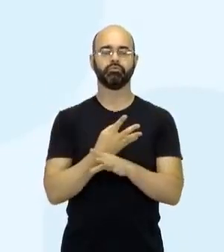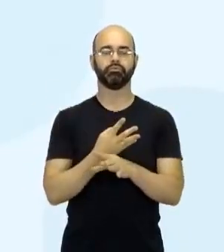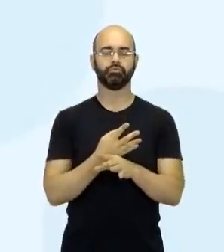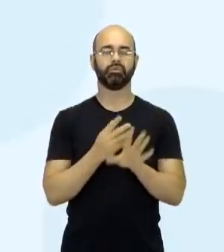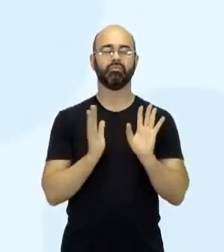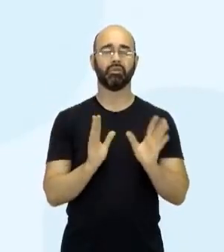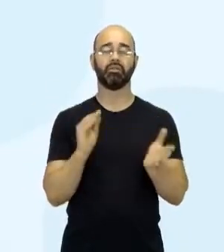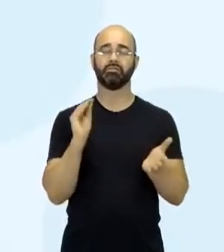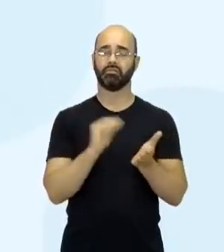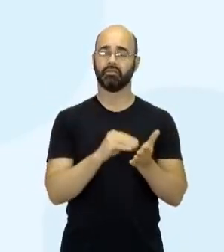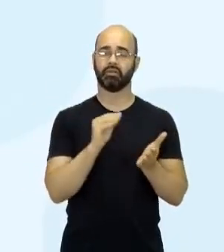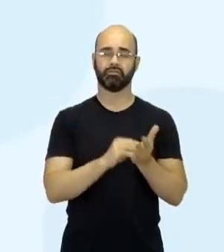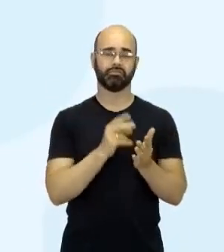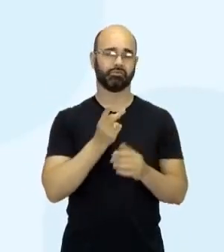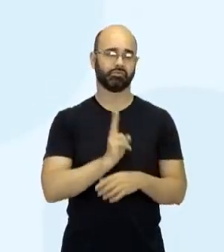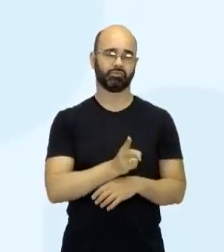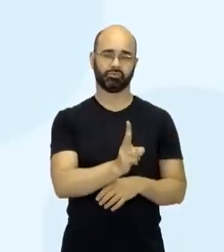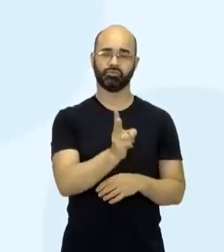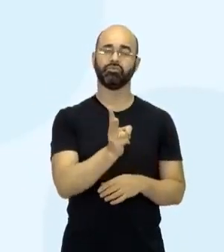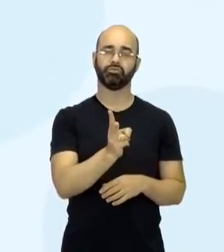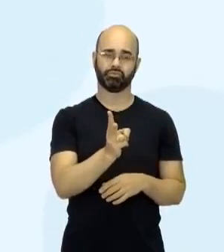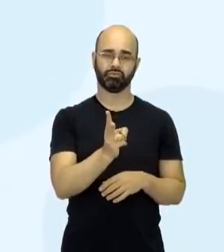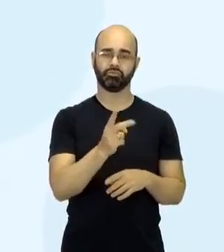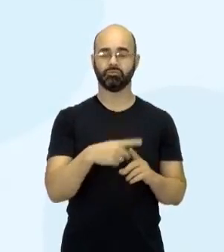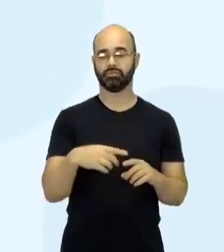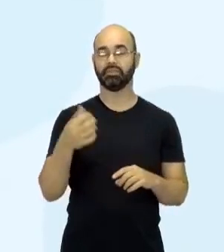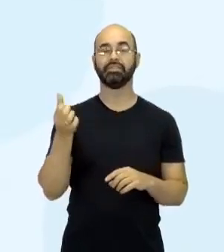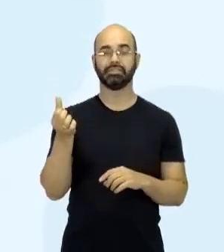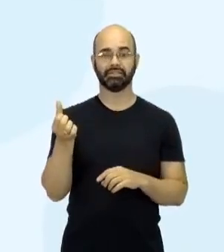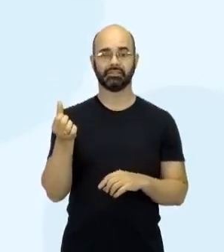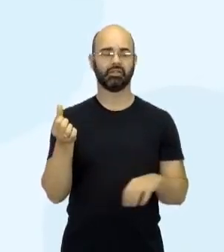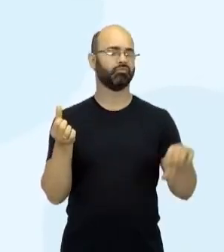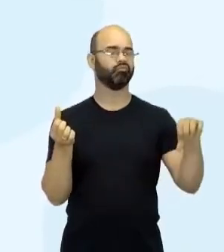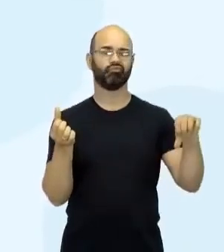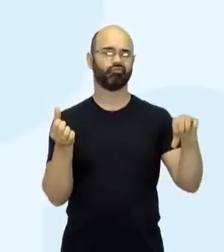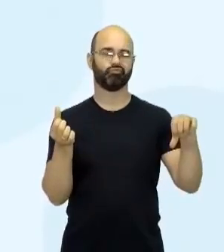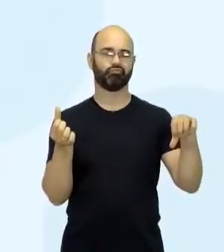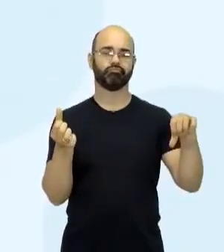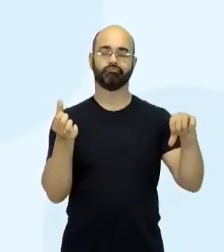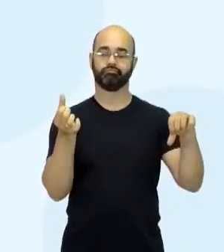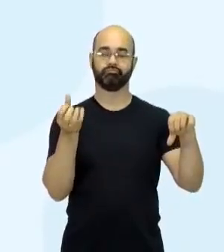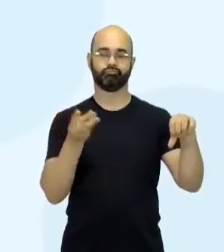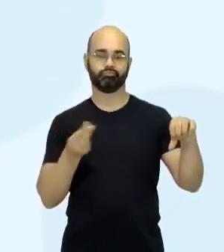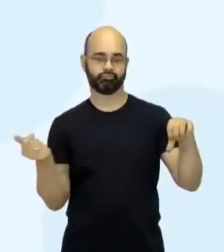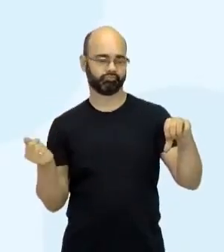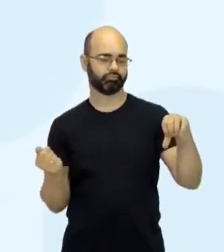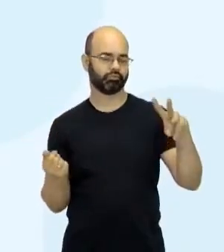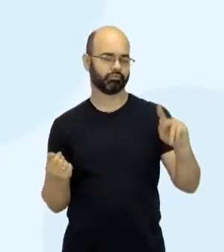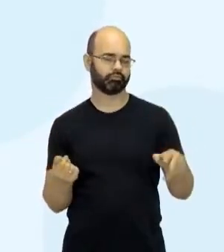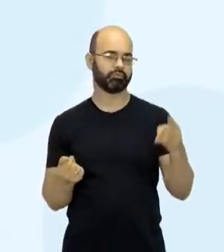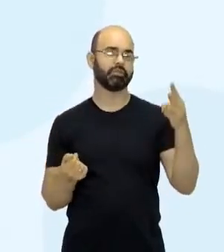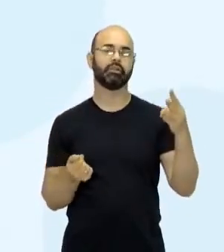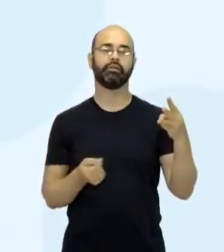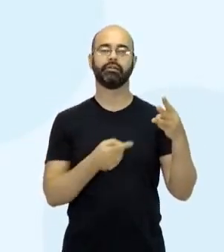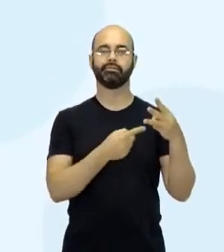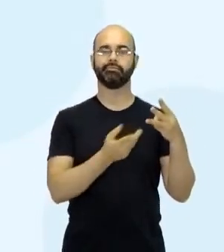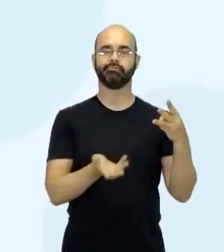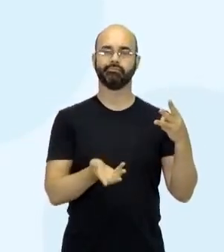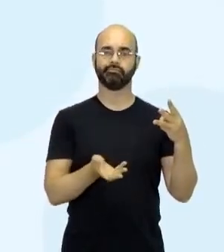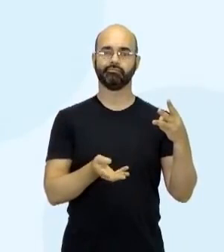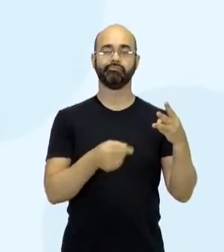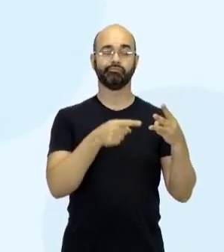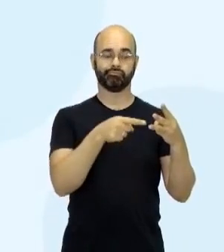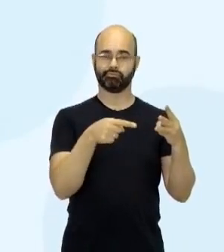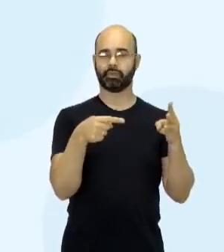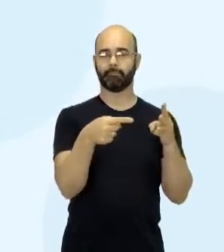né? Eu só quitei parte da dívida. Então, eu continuei devendo 3. Inclusive, ontem não deu tempo de fazer...